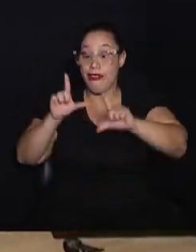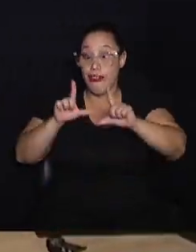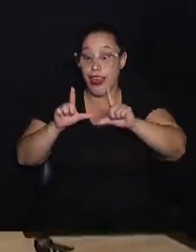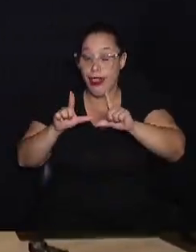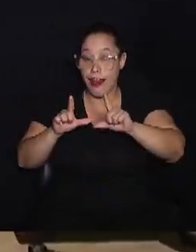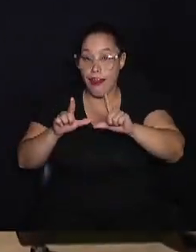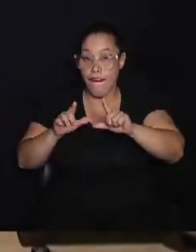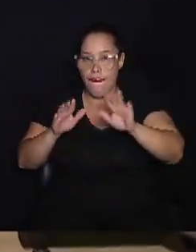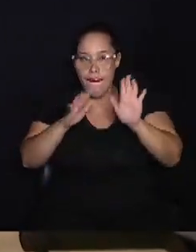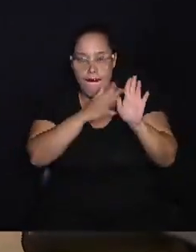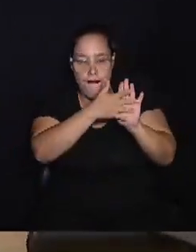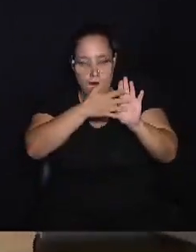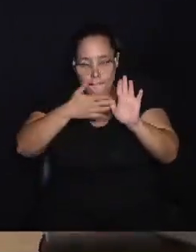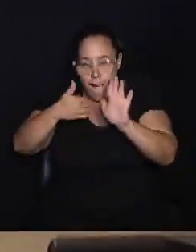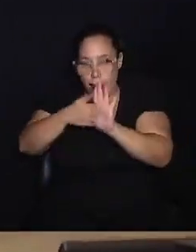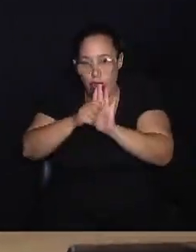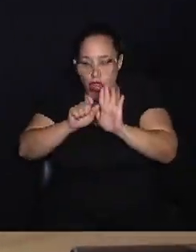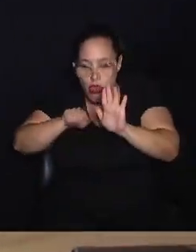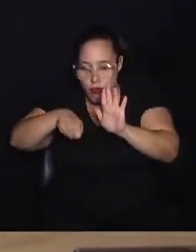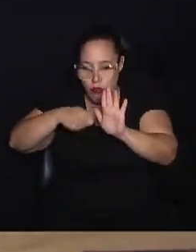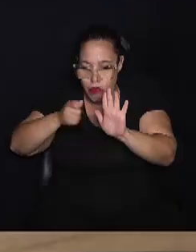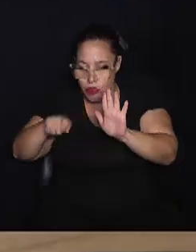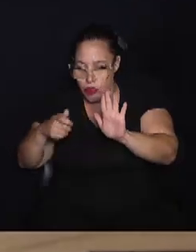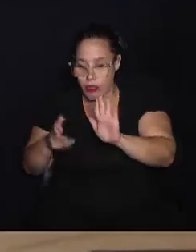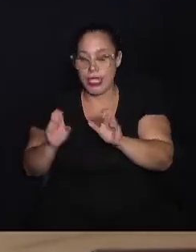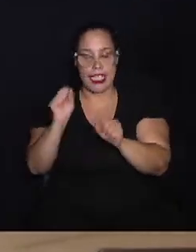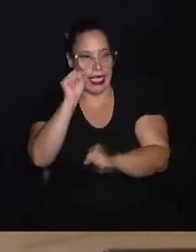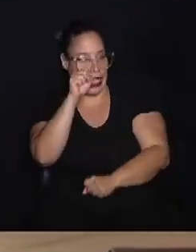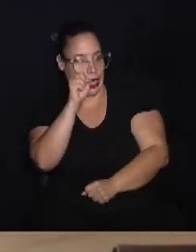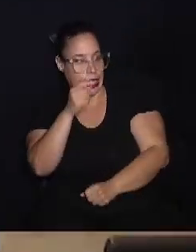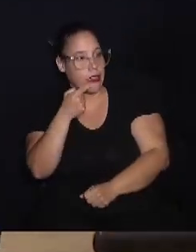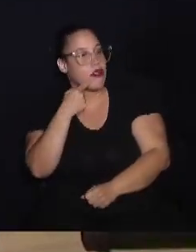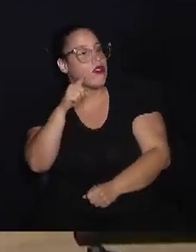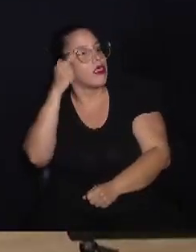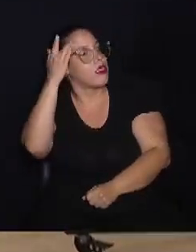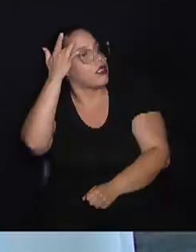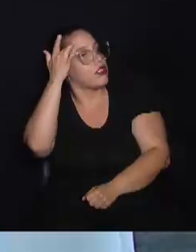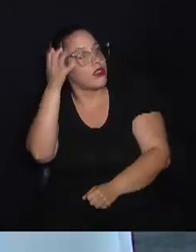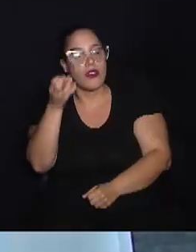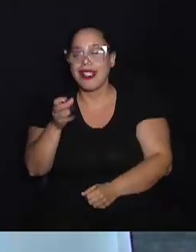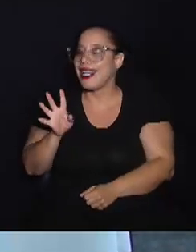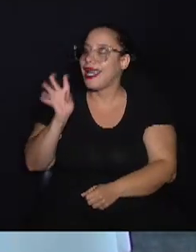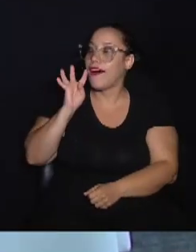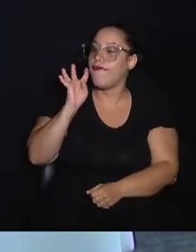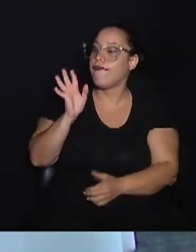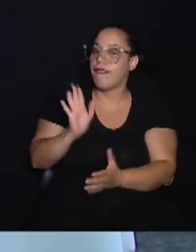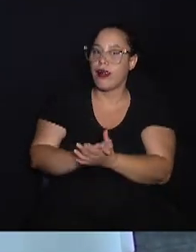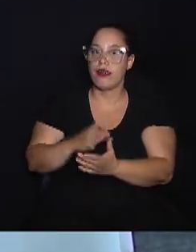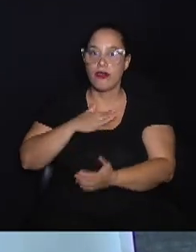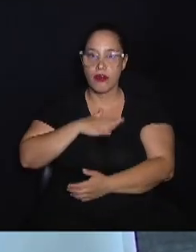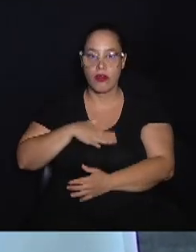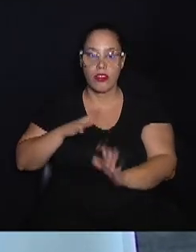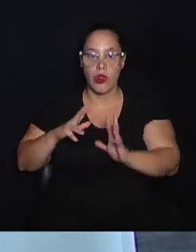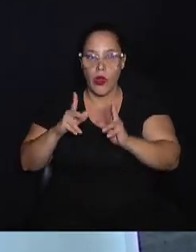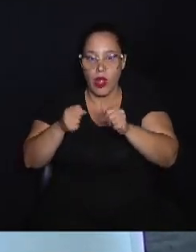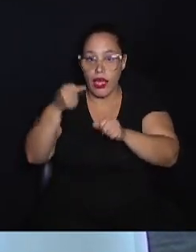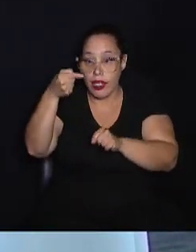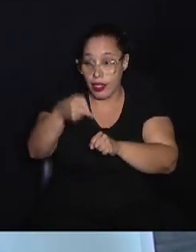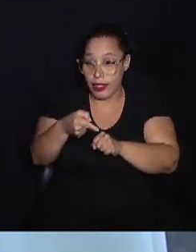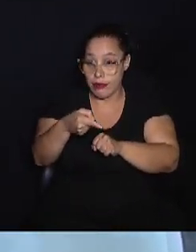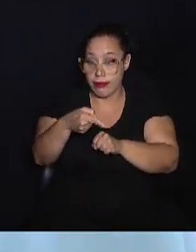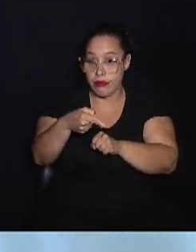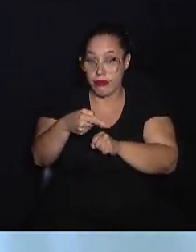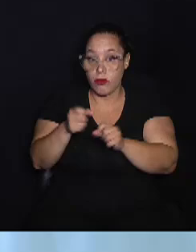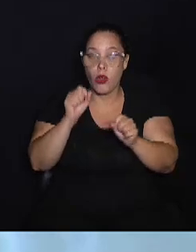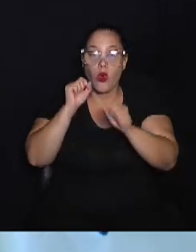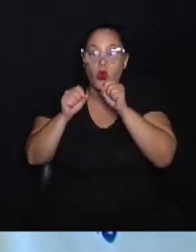daqueles painéis mudando girando sim que que você achou disso legal eu gostei tudo daqui é de